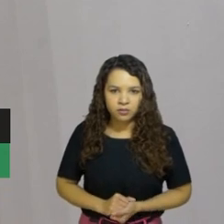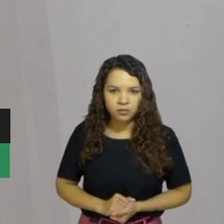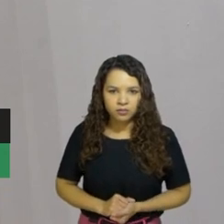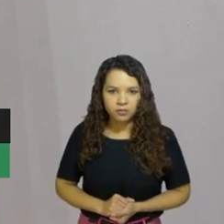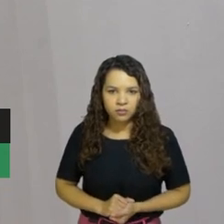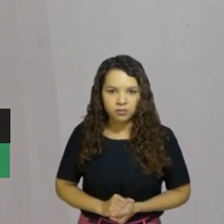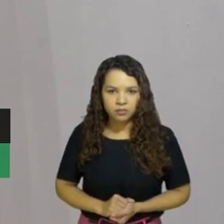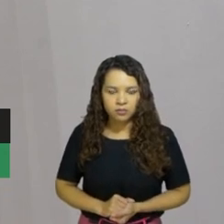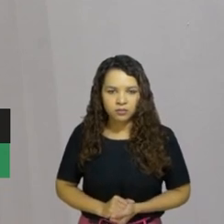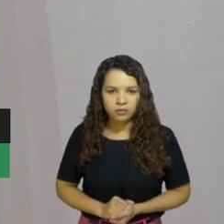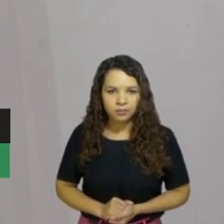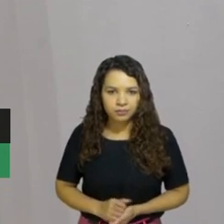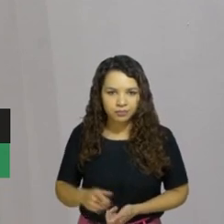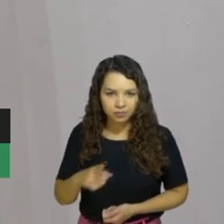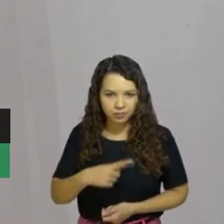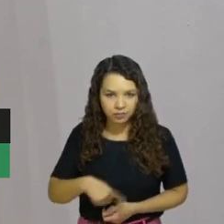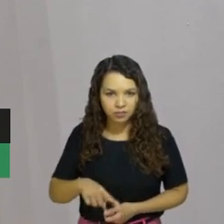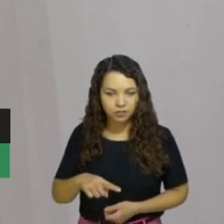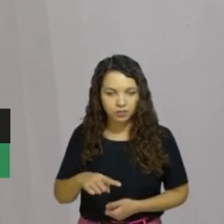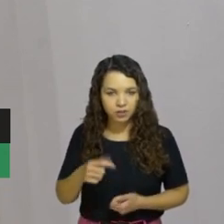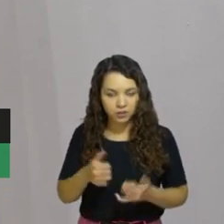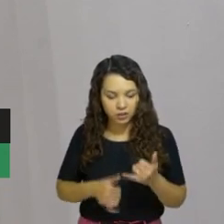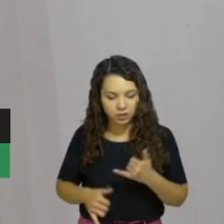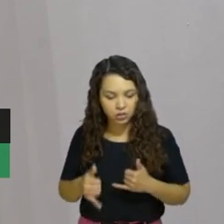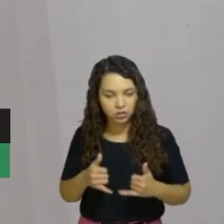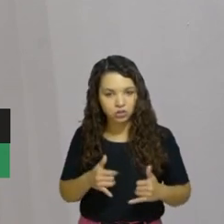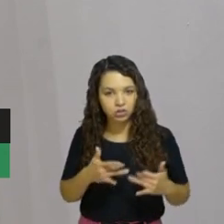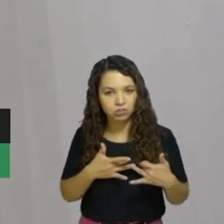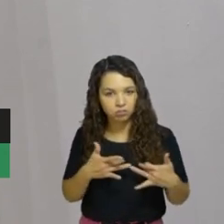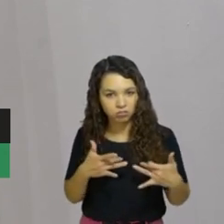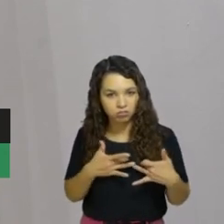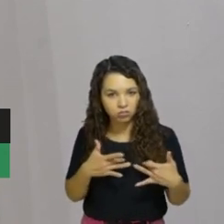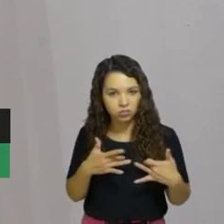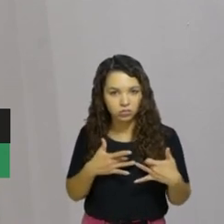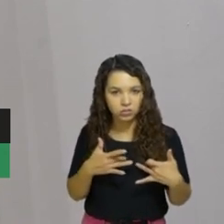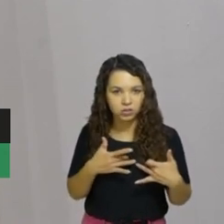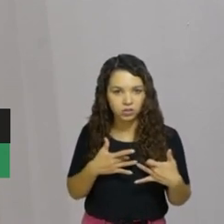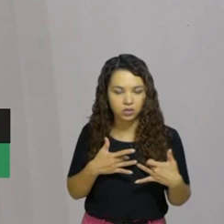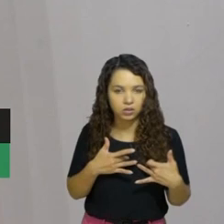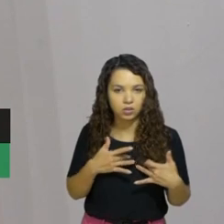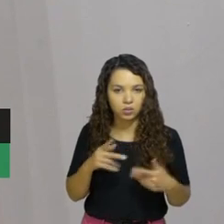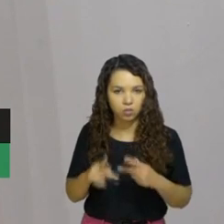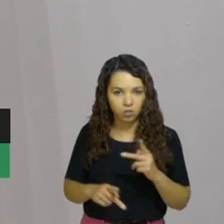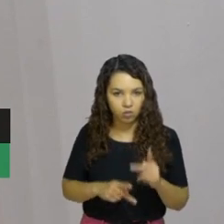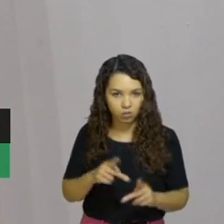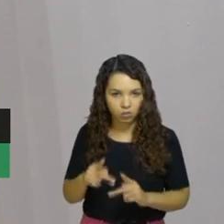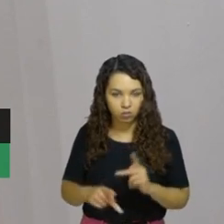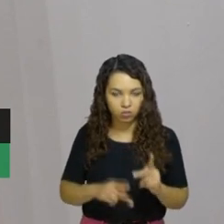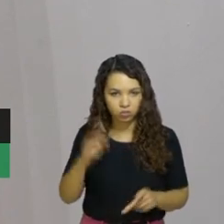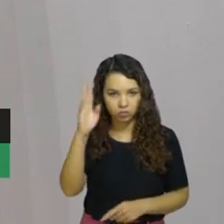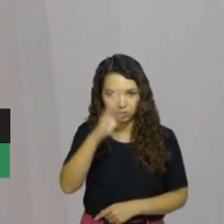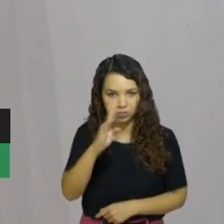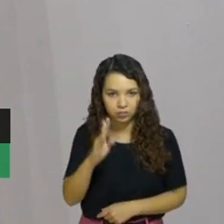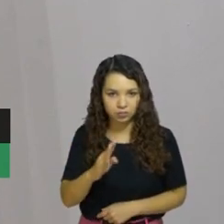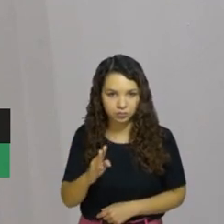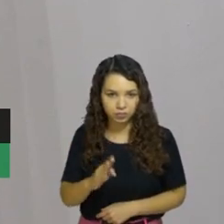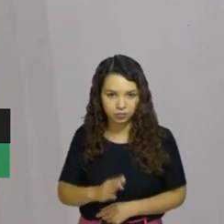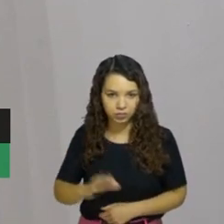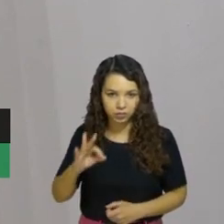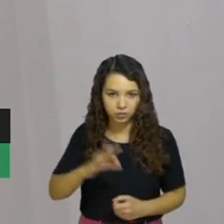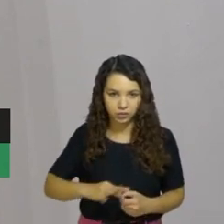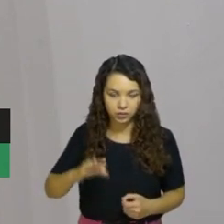É essa energia solidária que move o povo brasileiro em suas